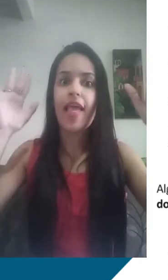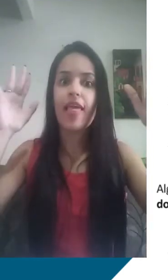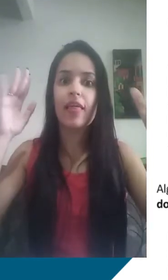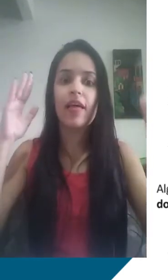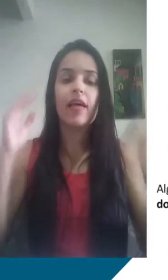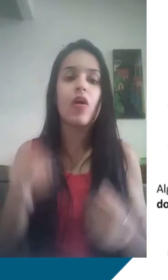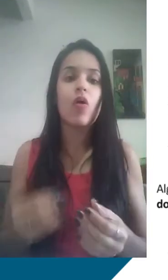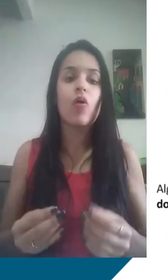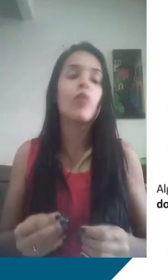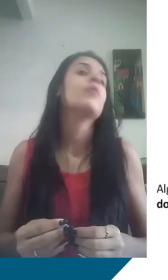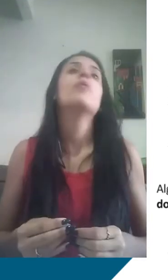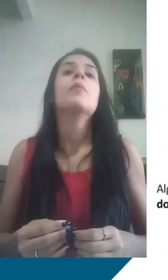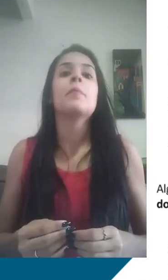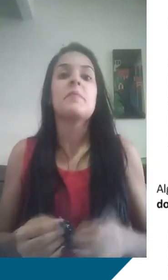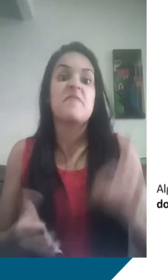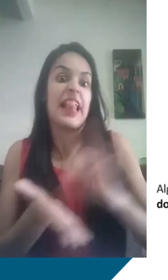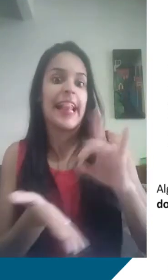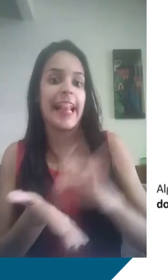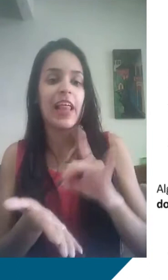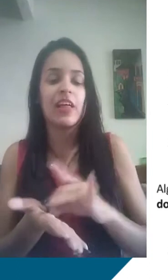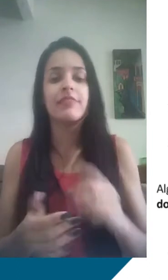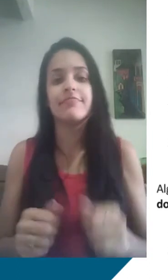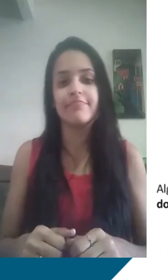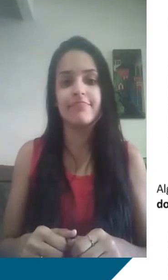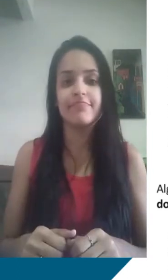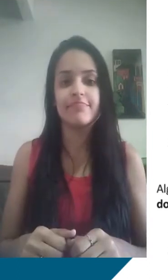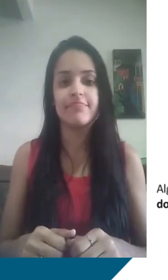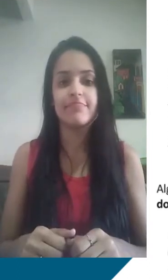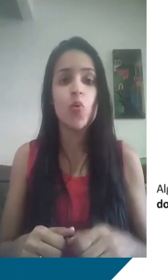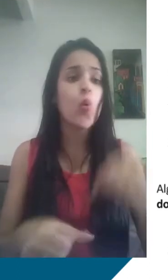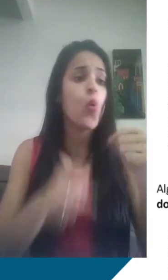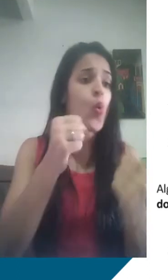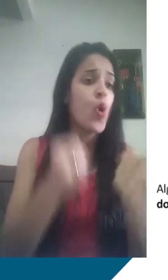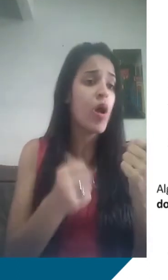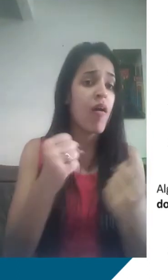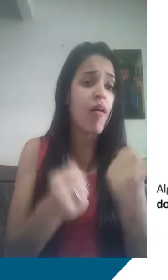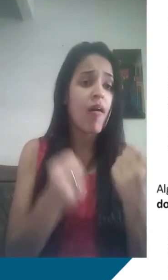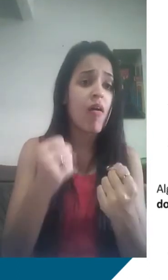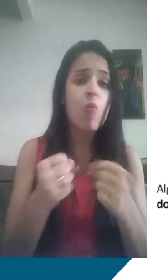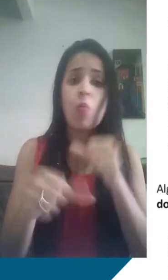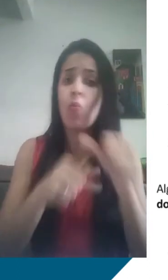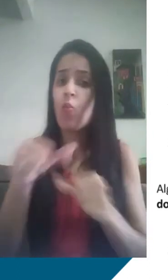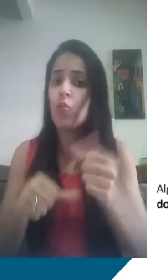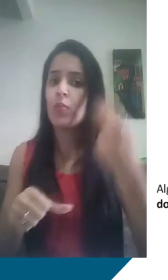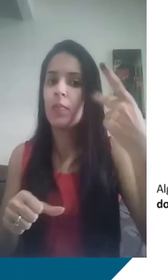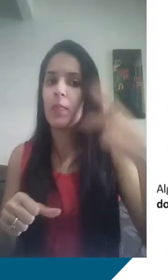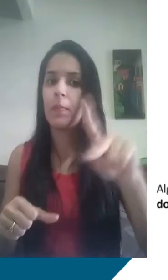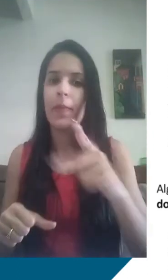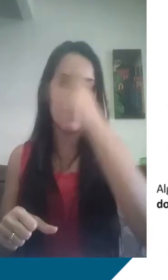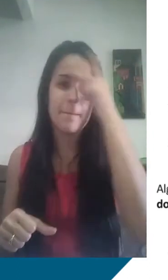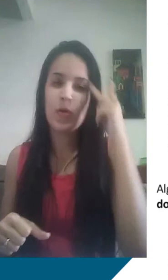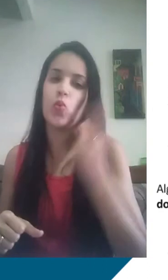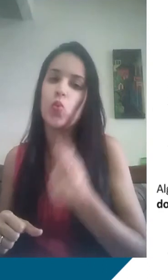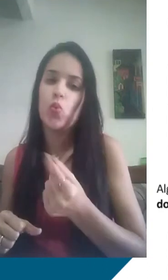normal como algo fantástico, transforma um carro em um símbolo de prestígio social, uma cerveja em uma loira bonita e um cidadão